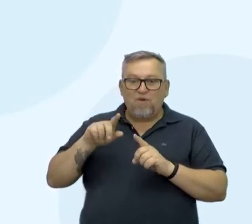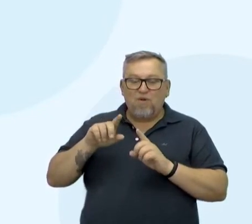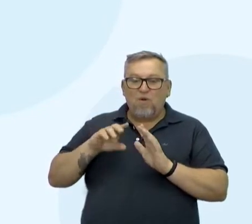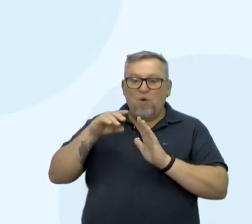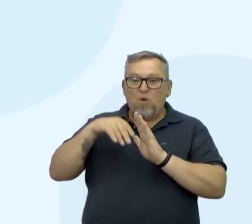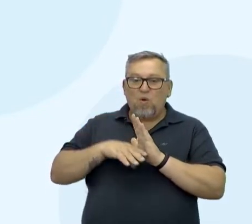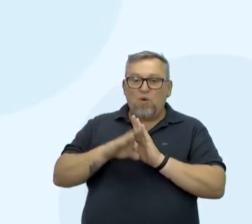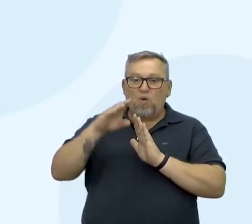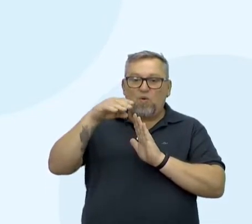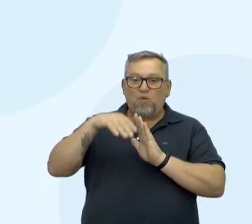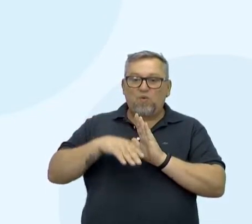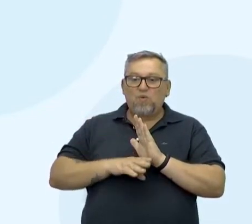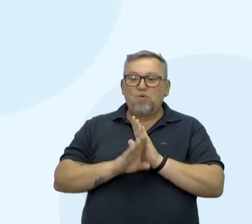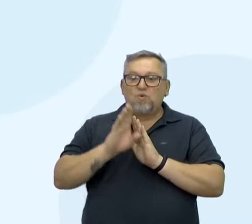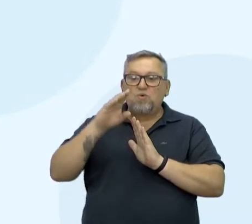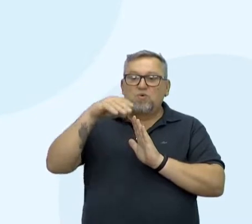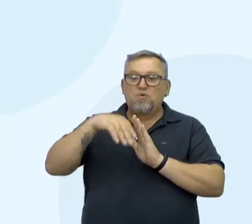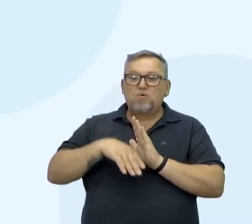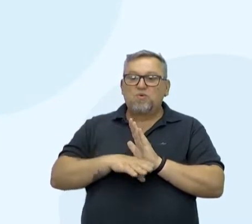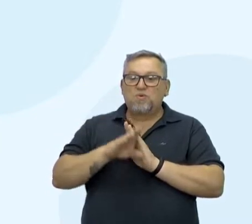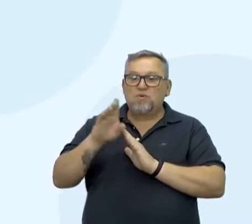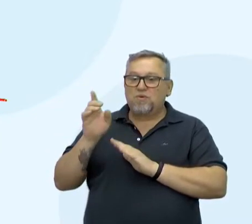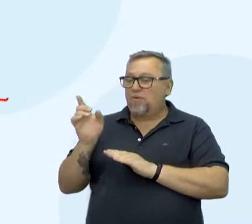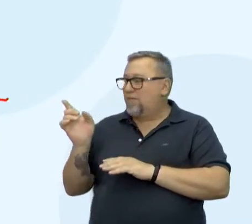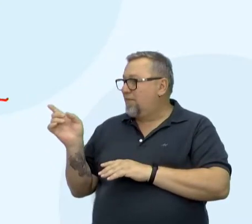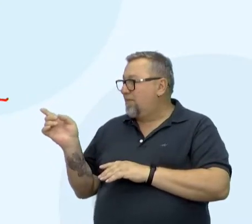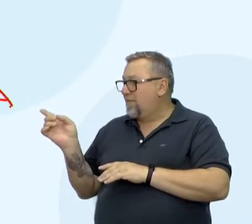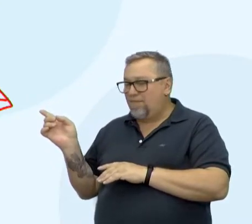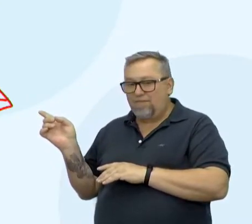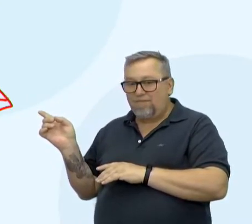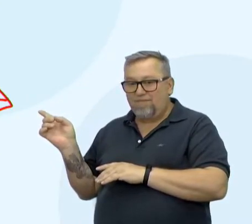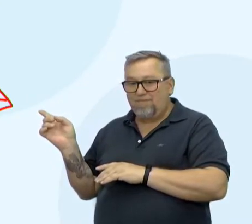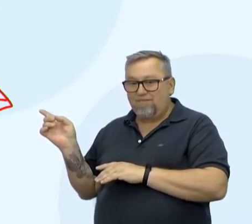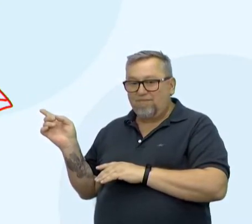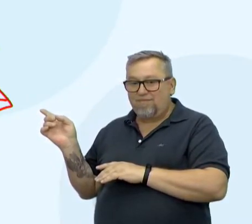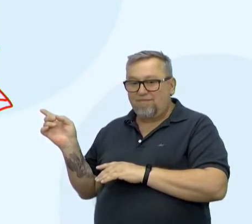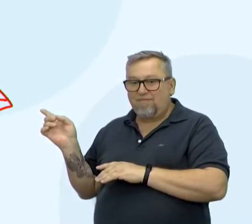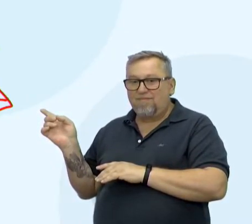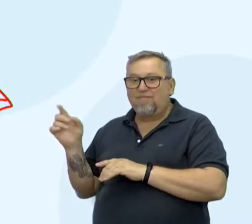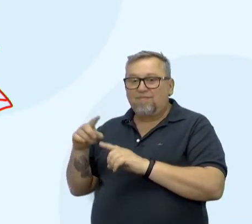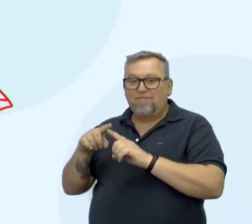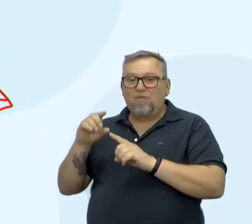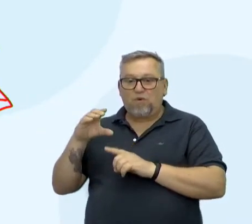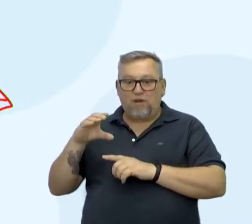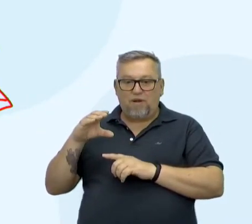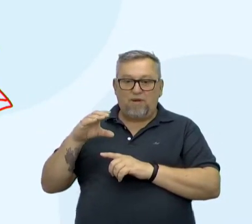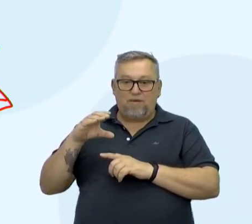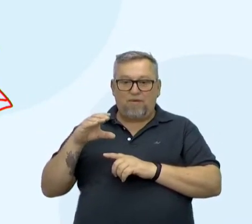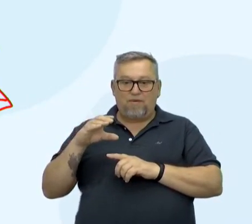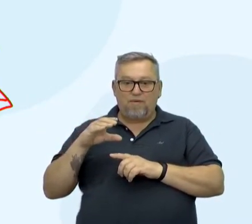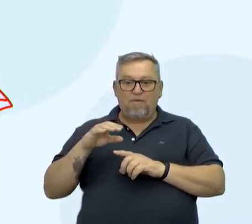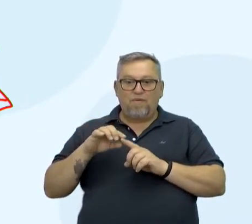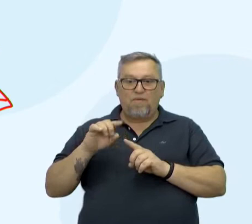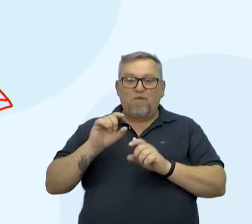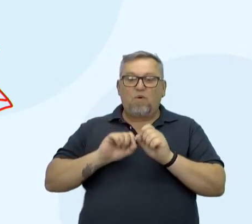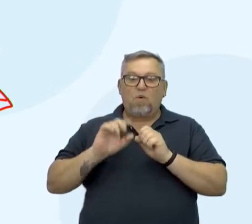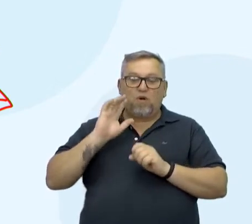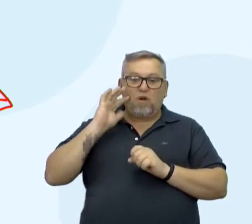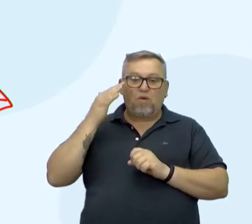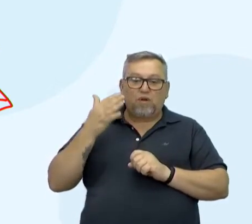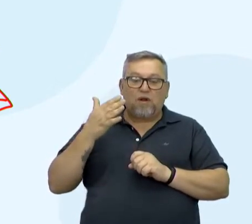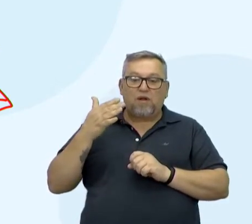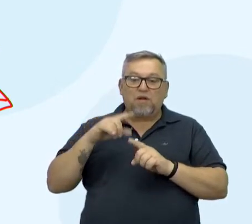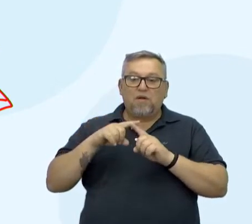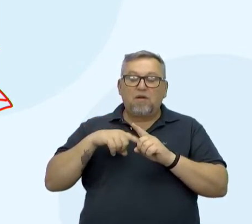ó. A onda eletromagnética está viajando nessa direção aqui, ó, certo? Com C. Então, o que é uma